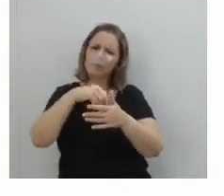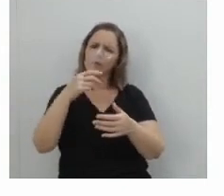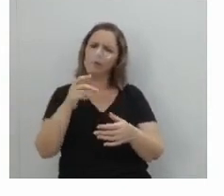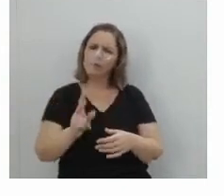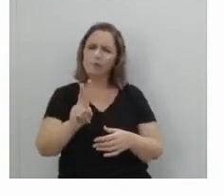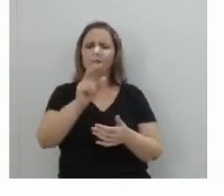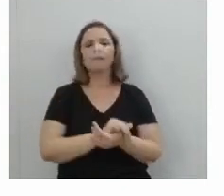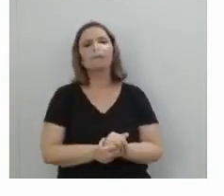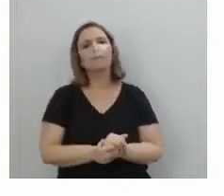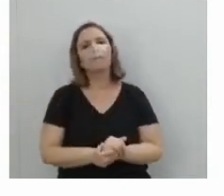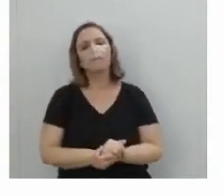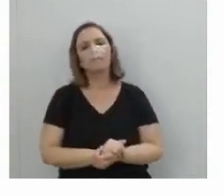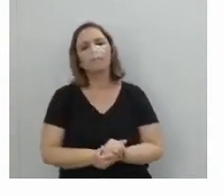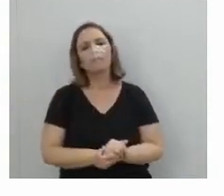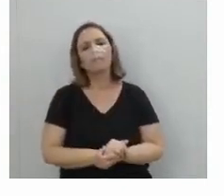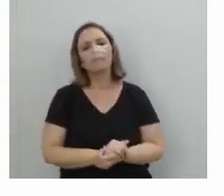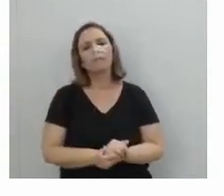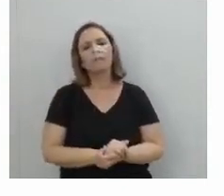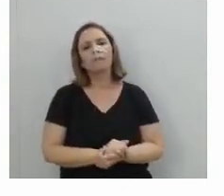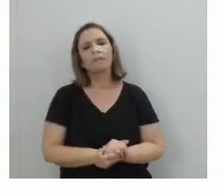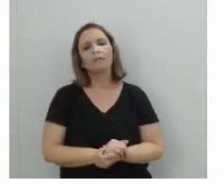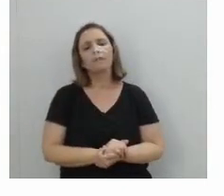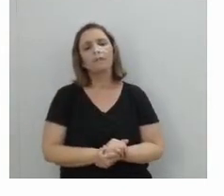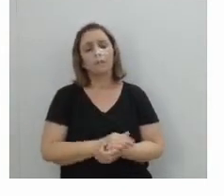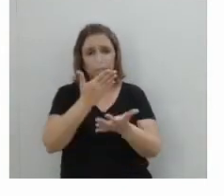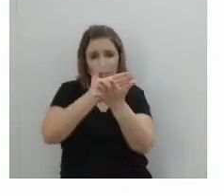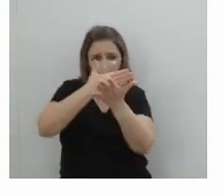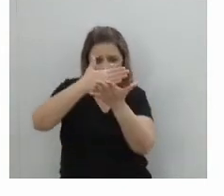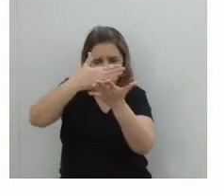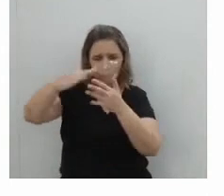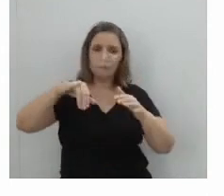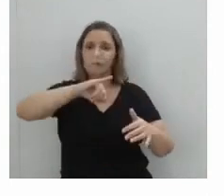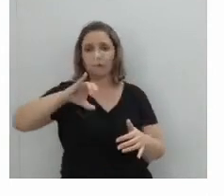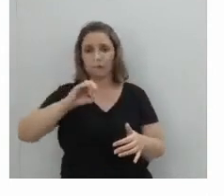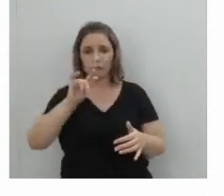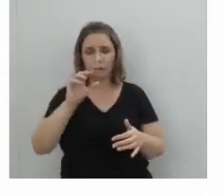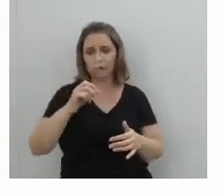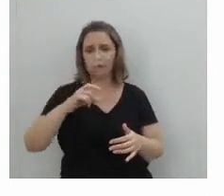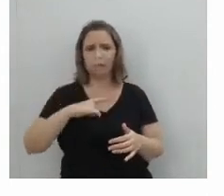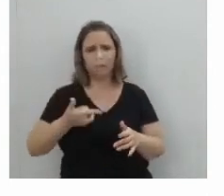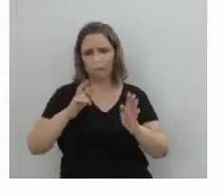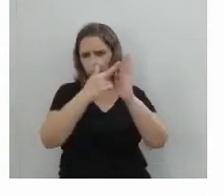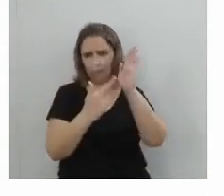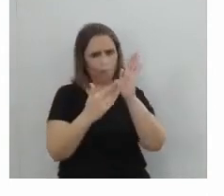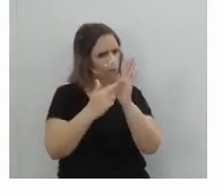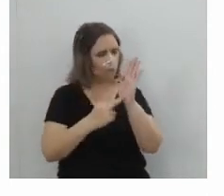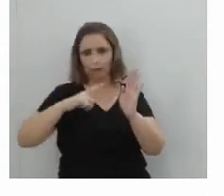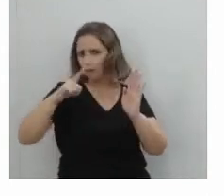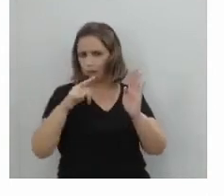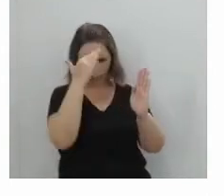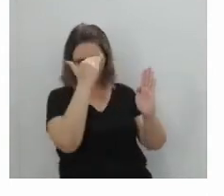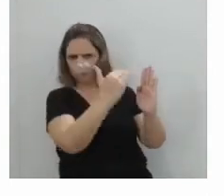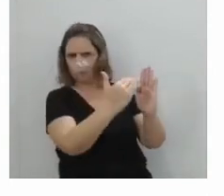Então, vamos dar seguimento à origem aí. O início dos jogos não tinham regras estabelecidas e era